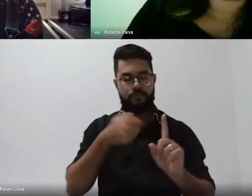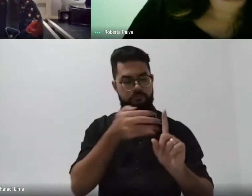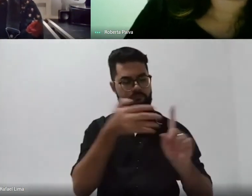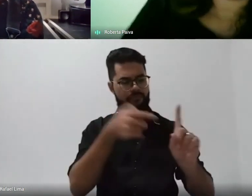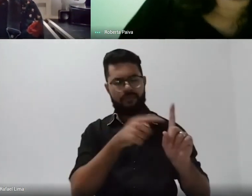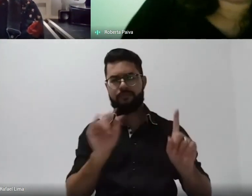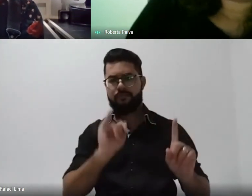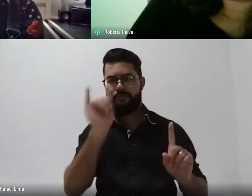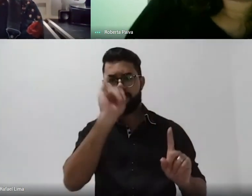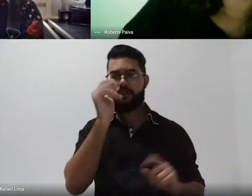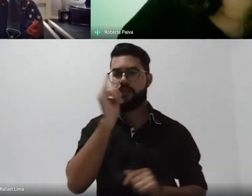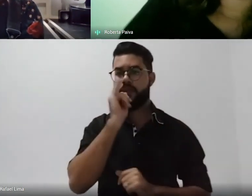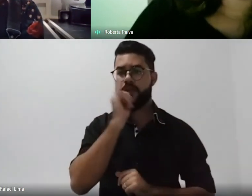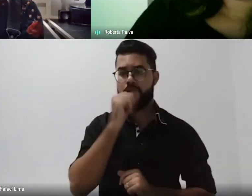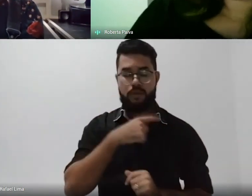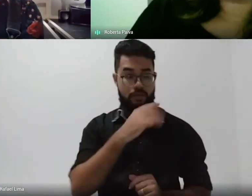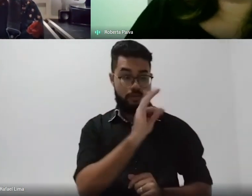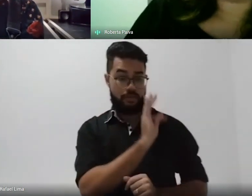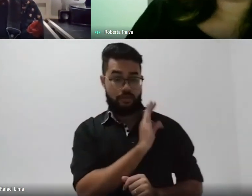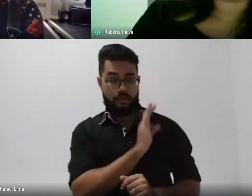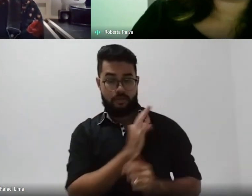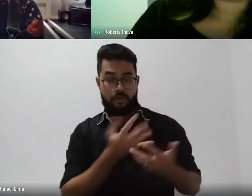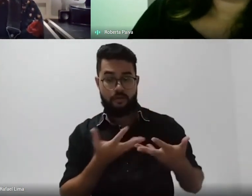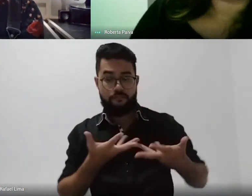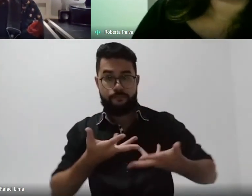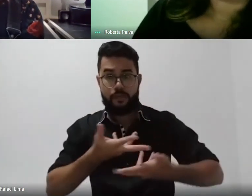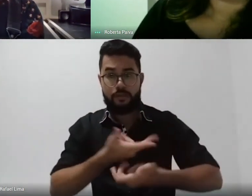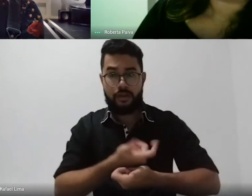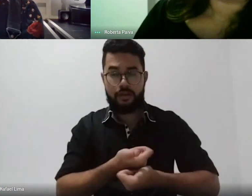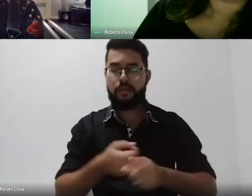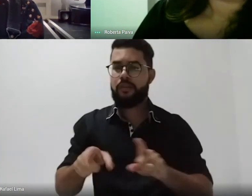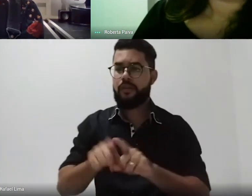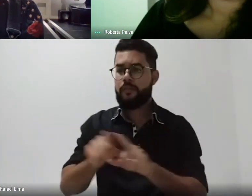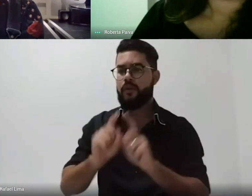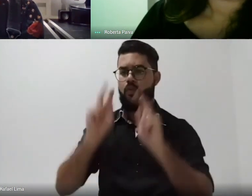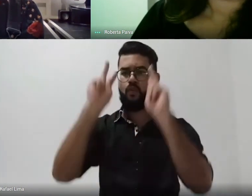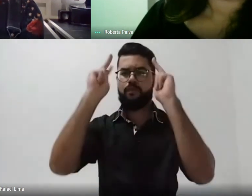questão técnica até a questão humana, né, então é fantástico.